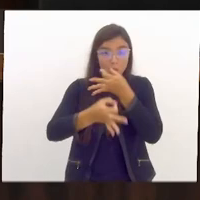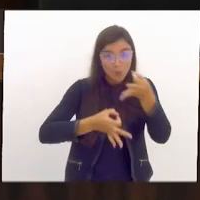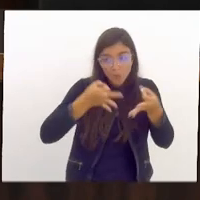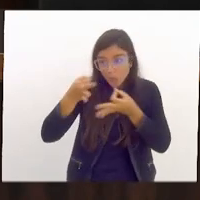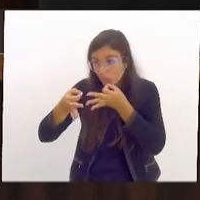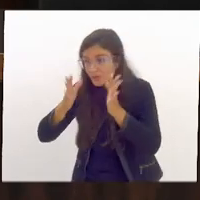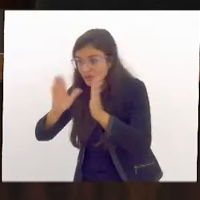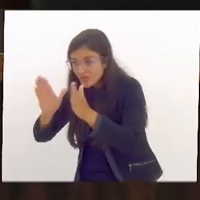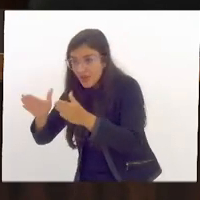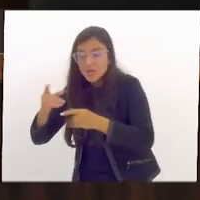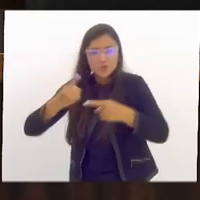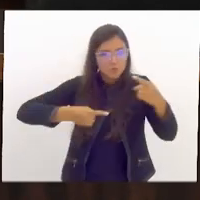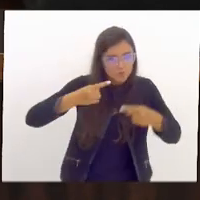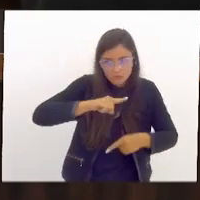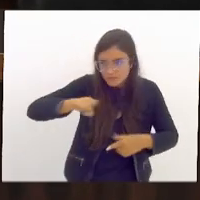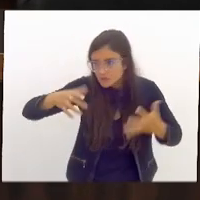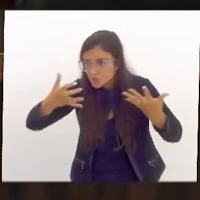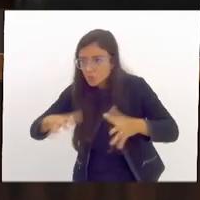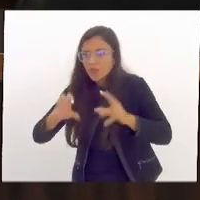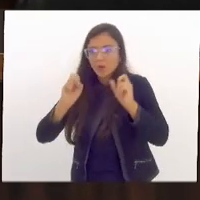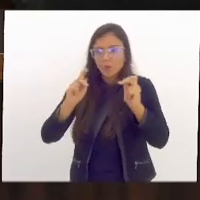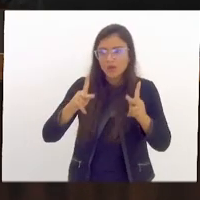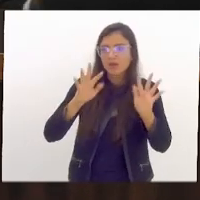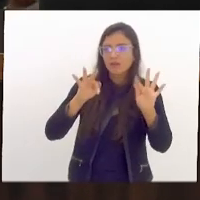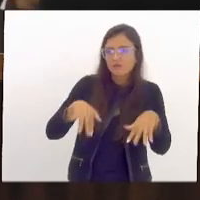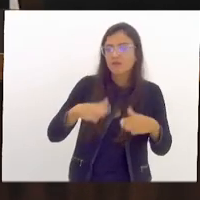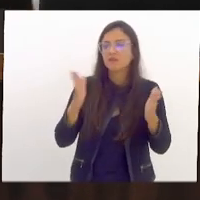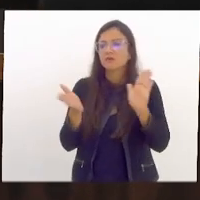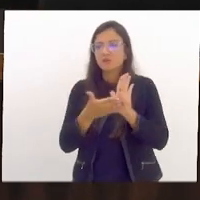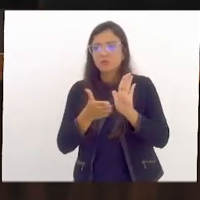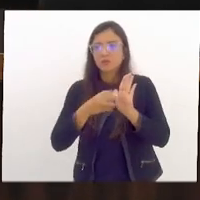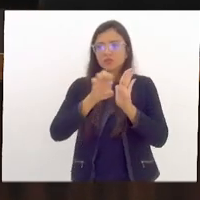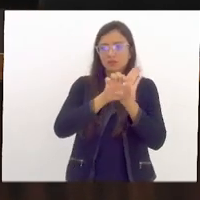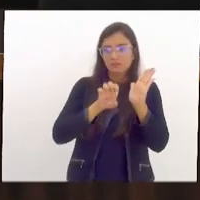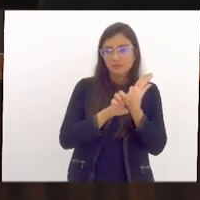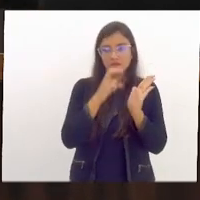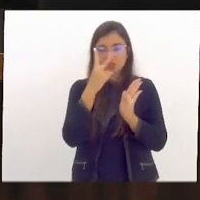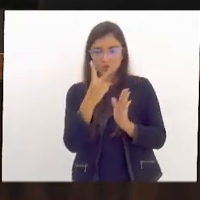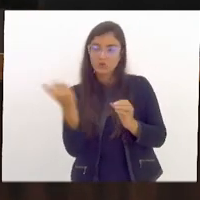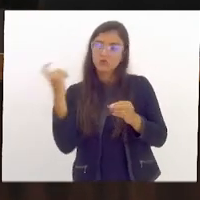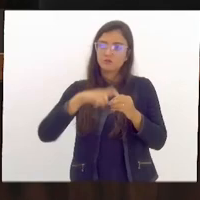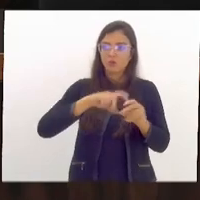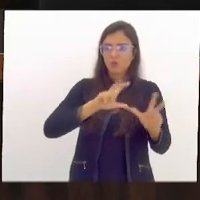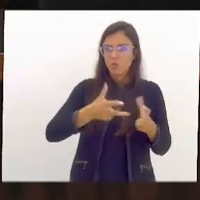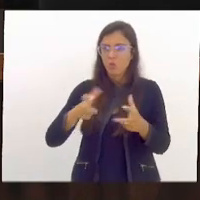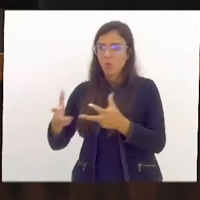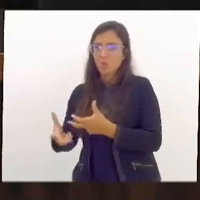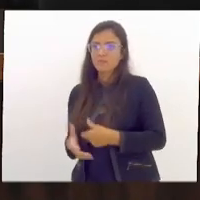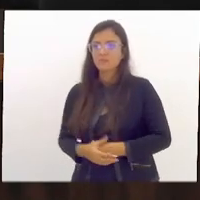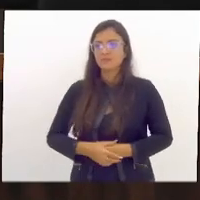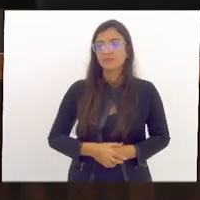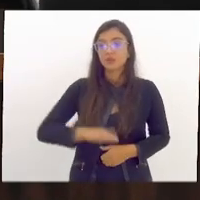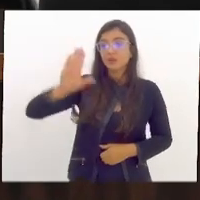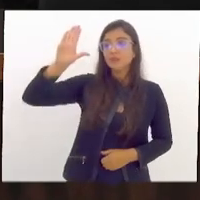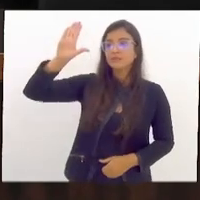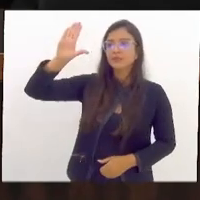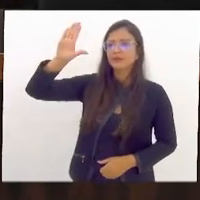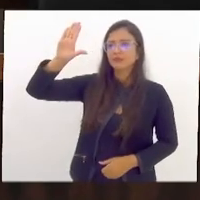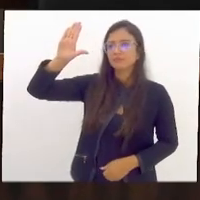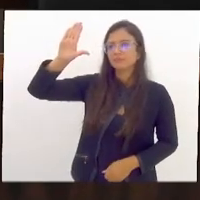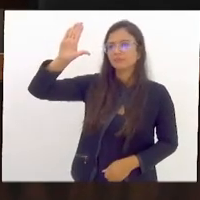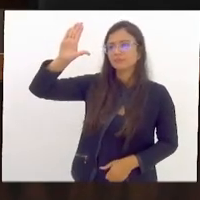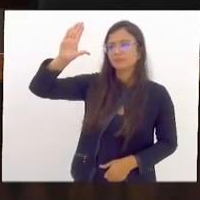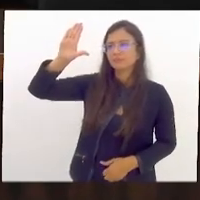emitidos, em discussão. Não havendo que querer discutir, encerrada a discussão, apresento a proposta, recebeu duas emendas e retorna às comissões. Questão de ordem, deputada